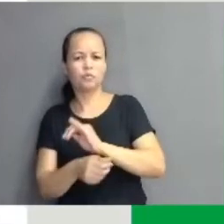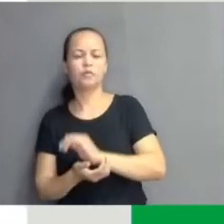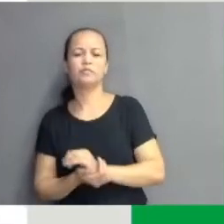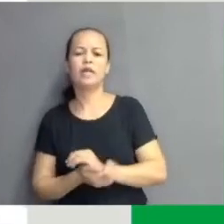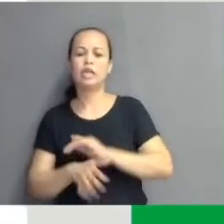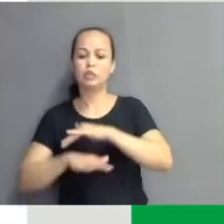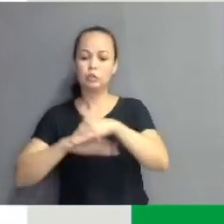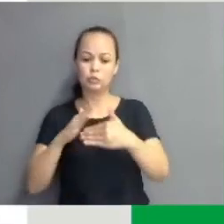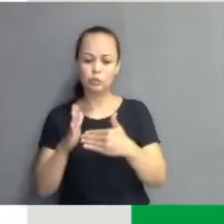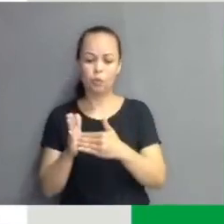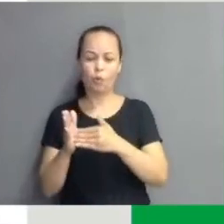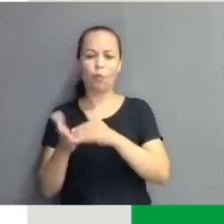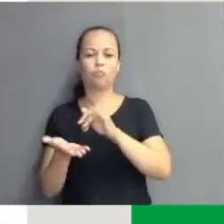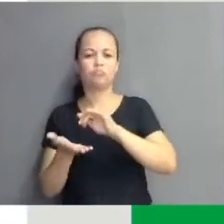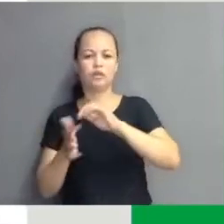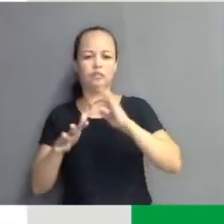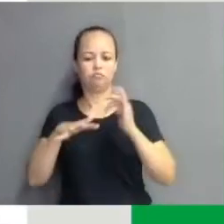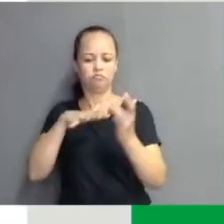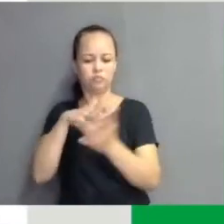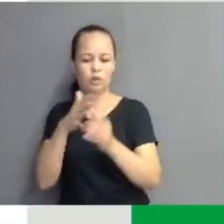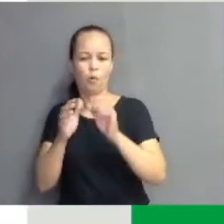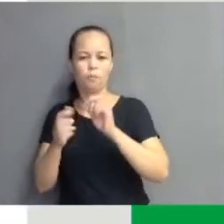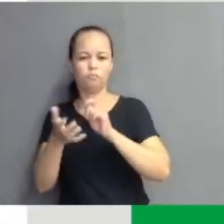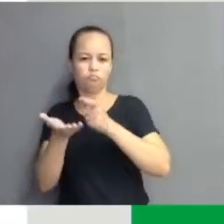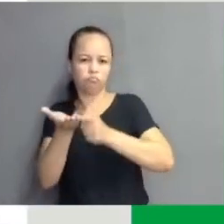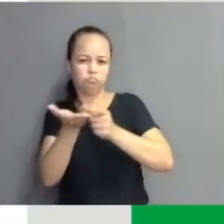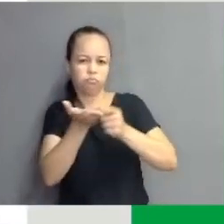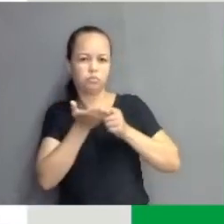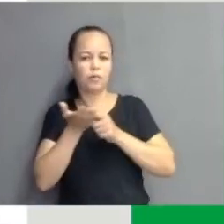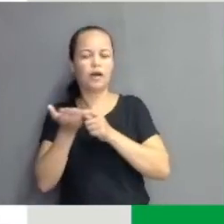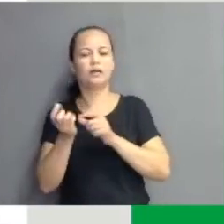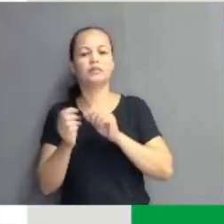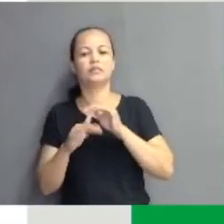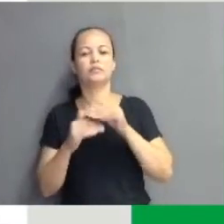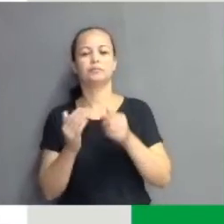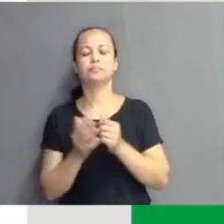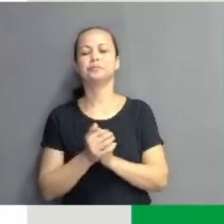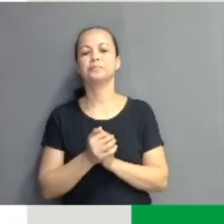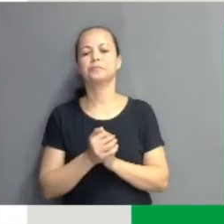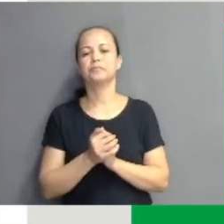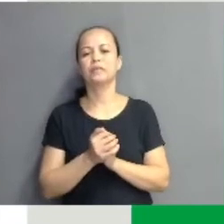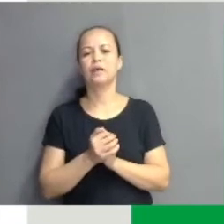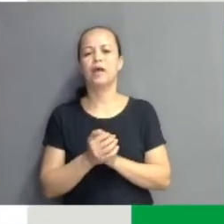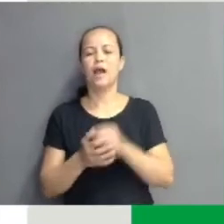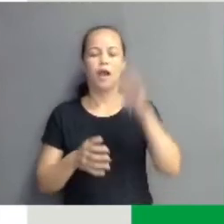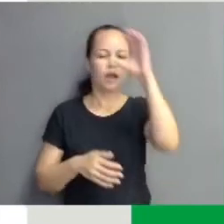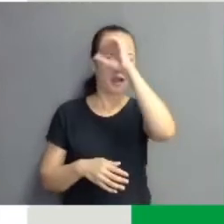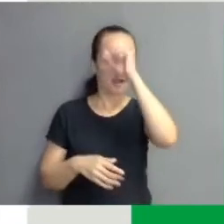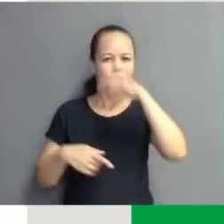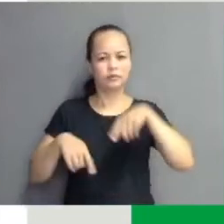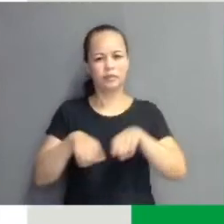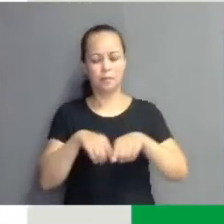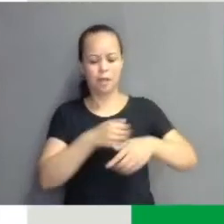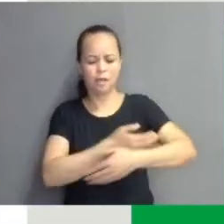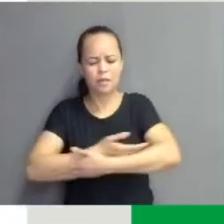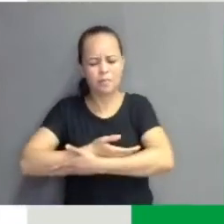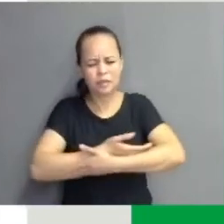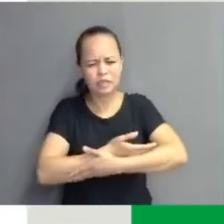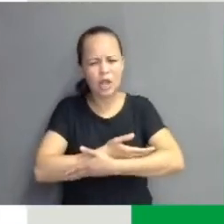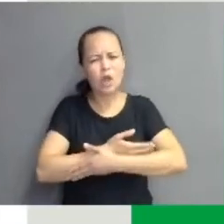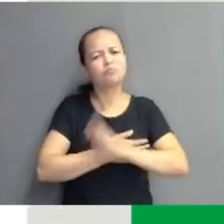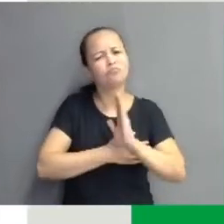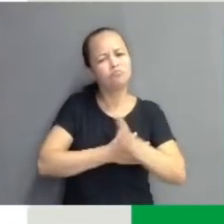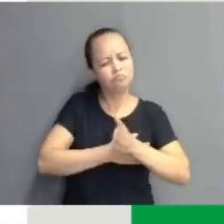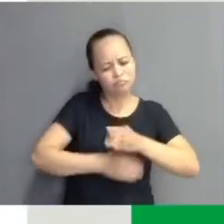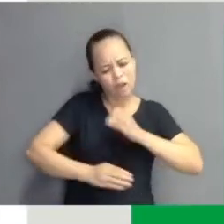as redes sociais o nosso alcance Nós aprendemos também que desde bebezinhos a gente já se